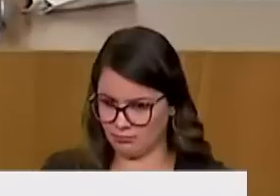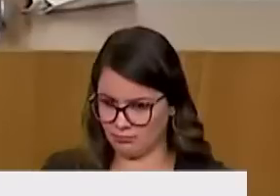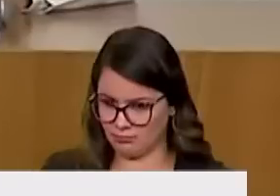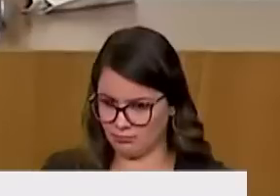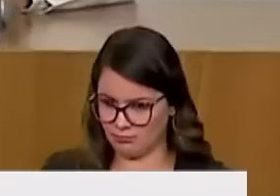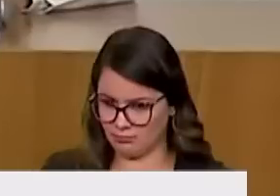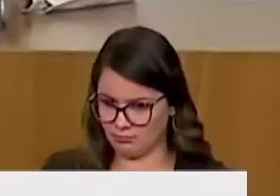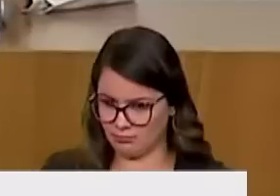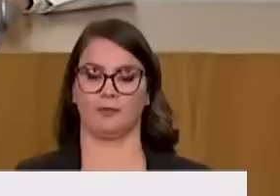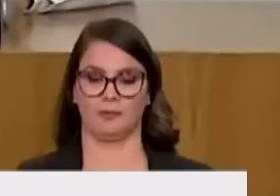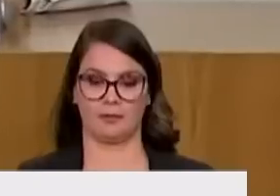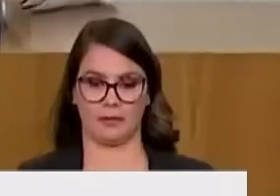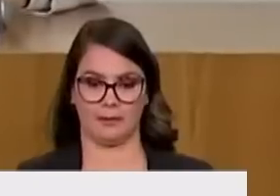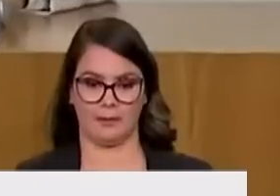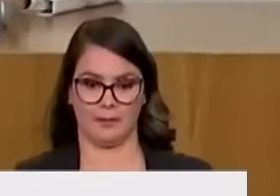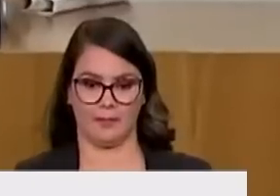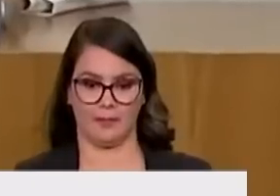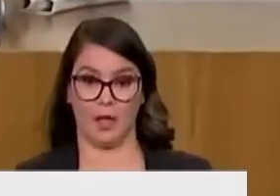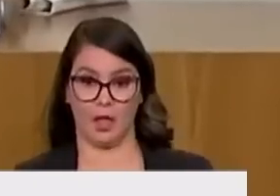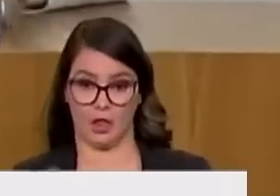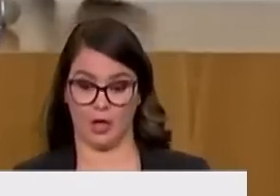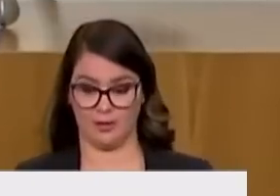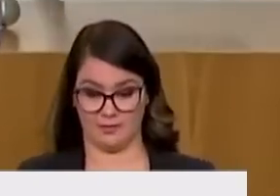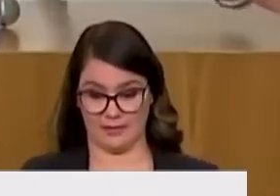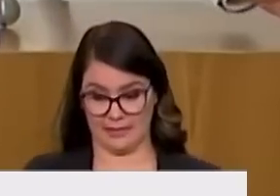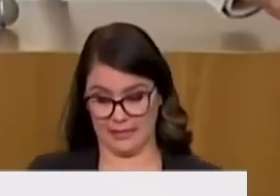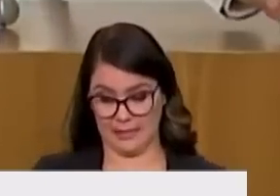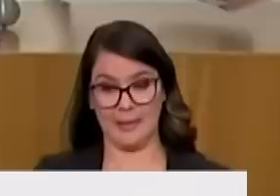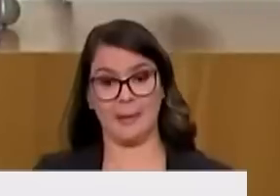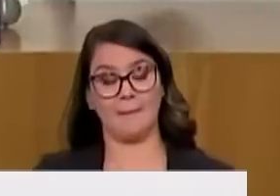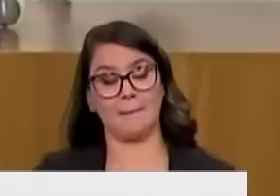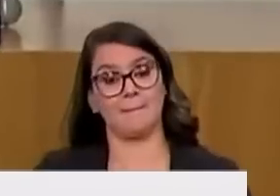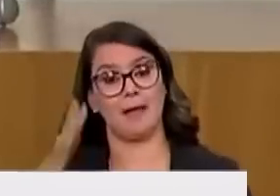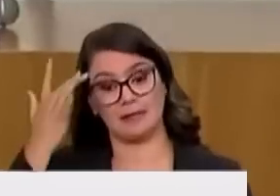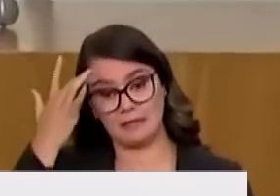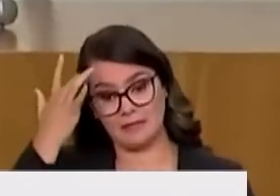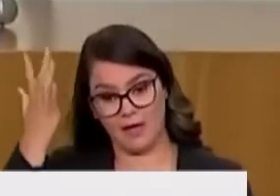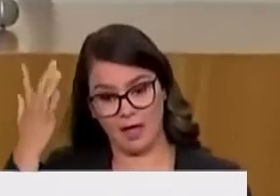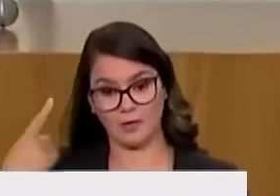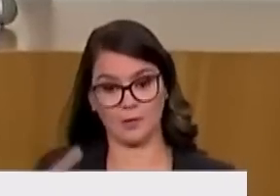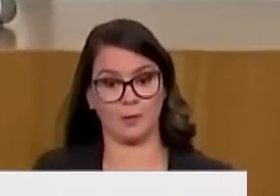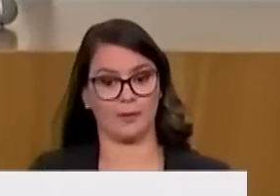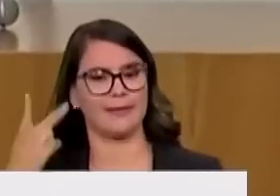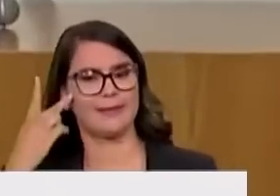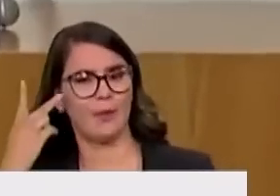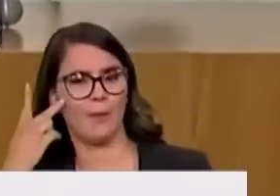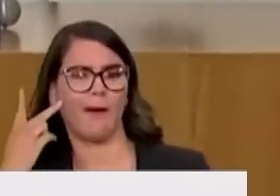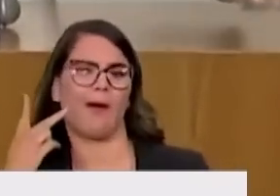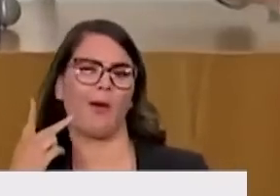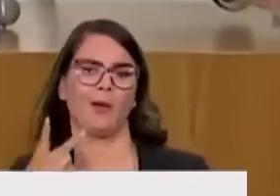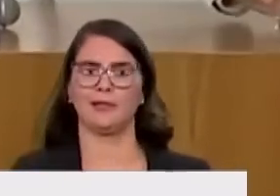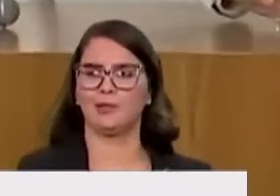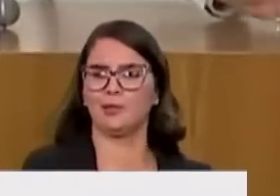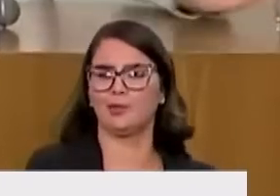a decisão de fazer aqui foi uma questão de facilidade, inclusive... Porque em São Paulo ele teria que pegar um avião logo depois de uma